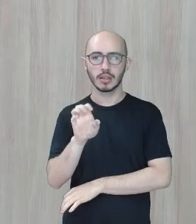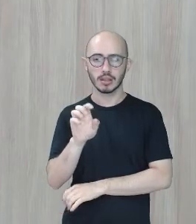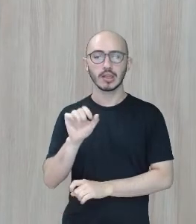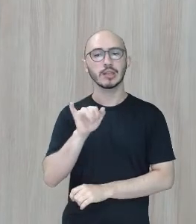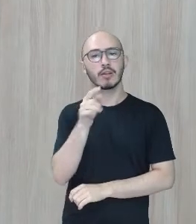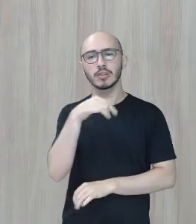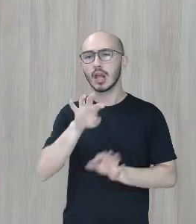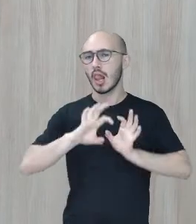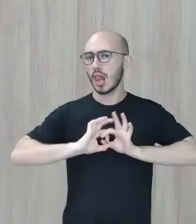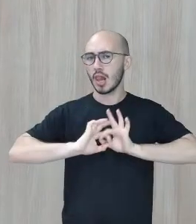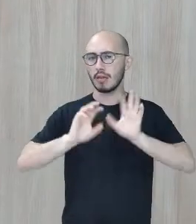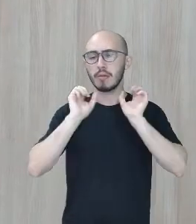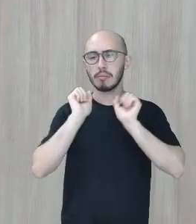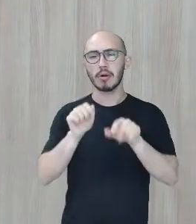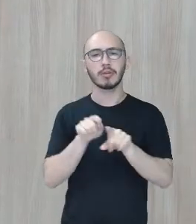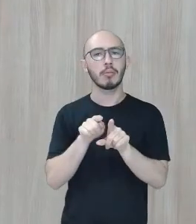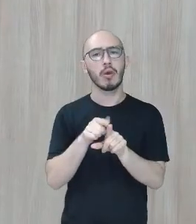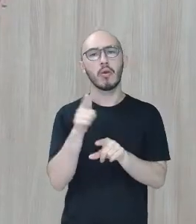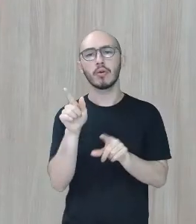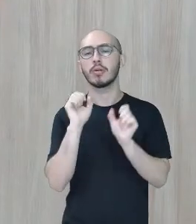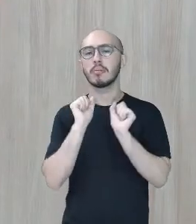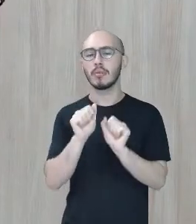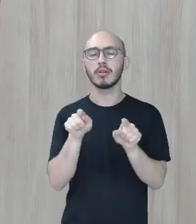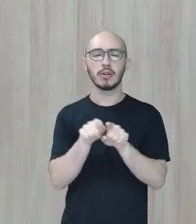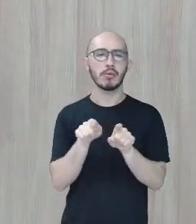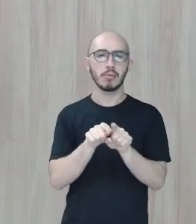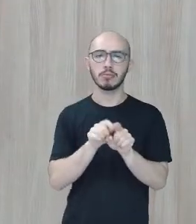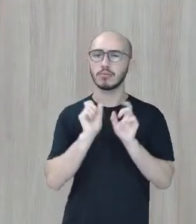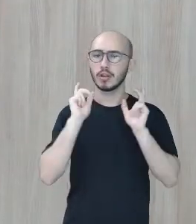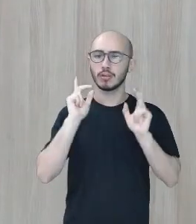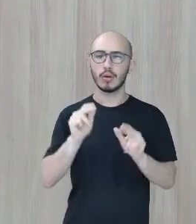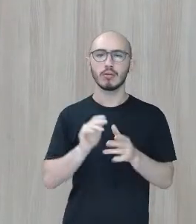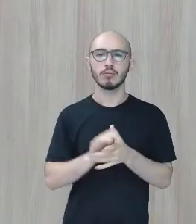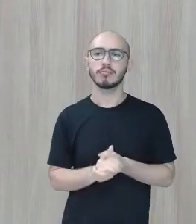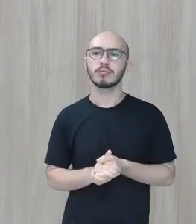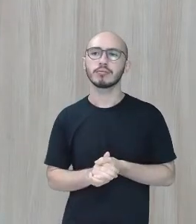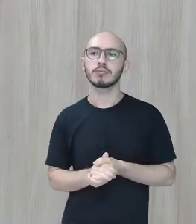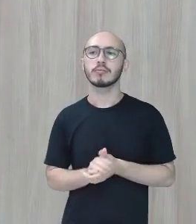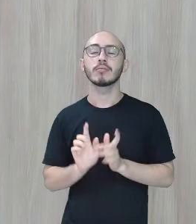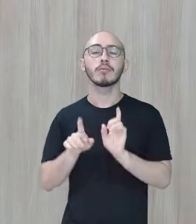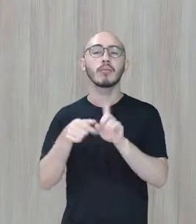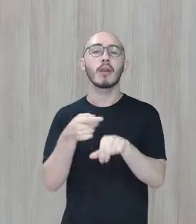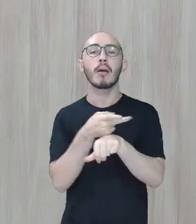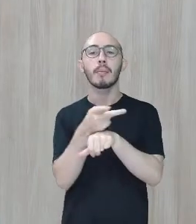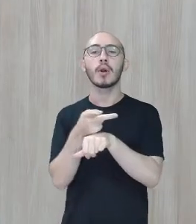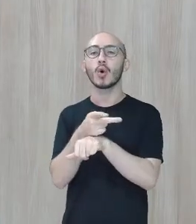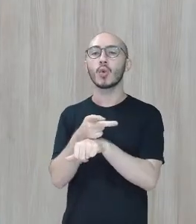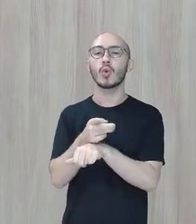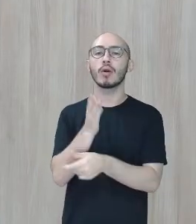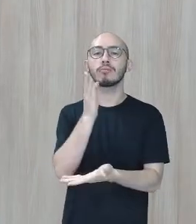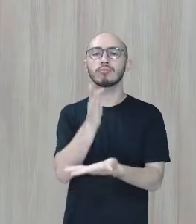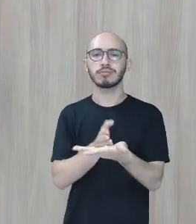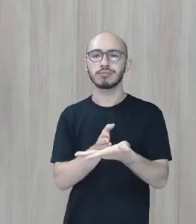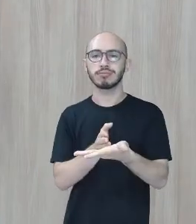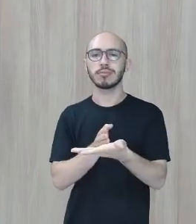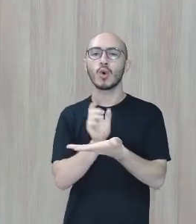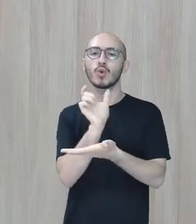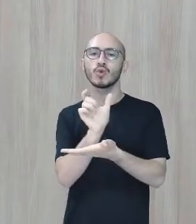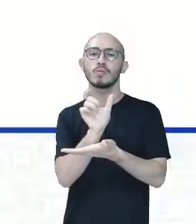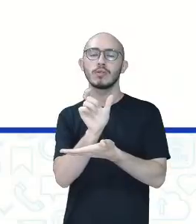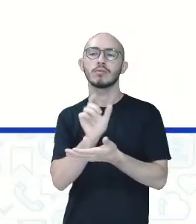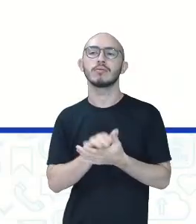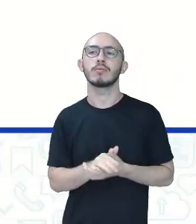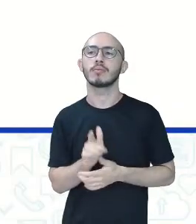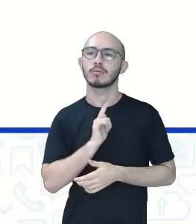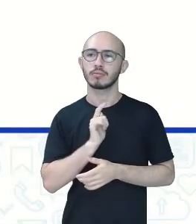em ordem decrescente, vai dar no mesmo, certo? Depois disso, a gente procura aí o termo central. Então, a gente viu aí que temos